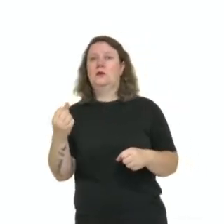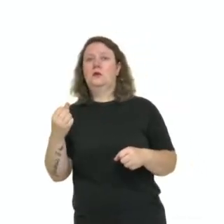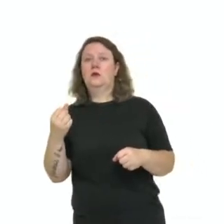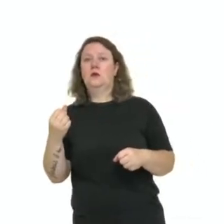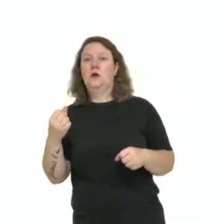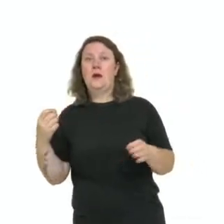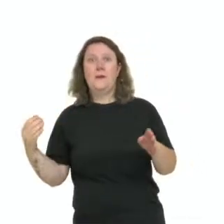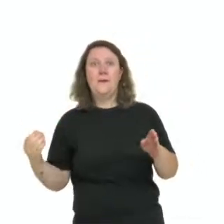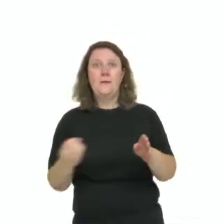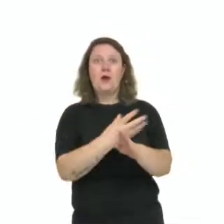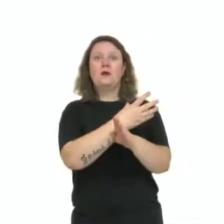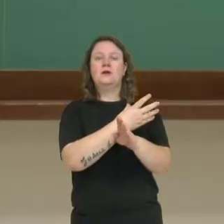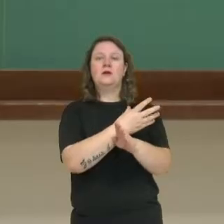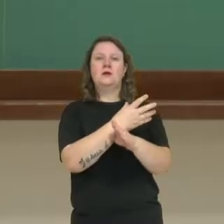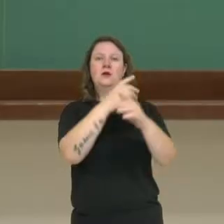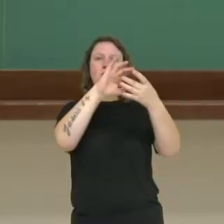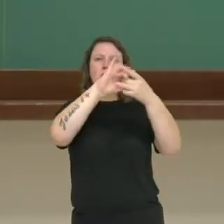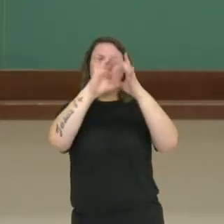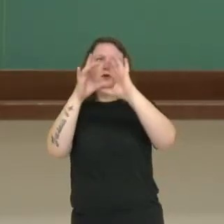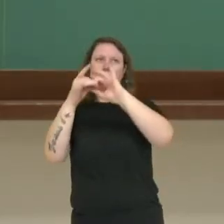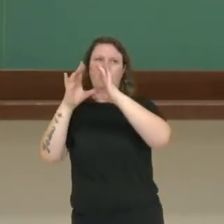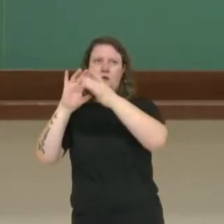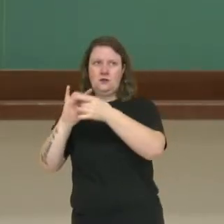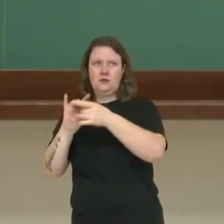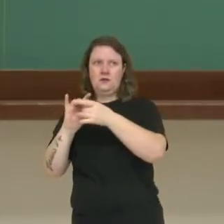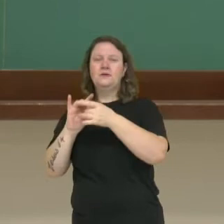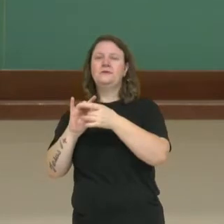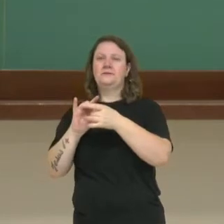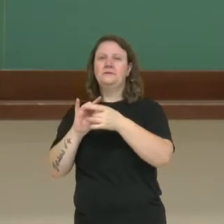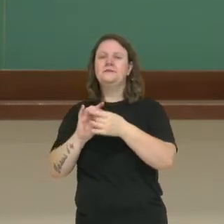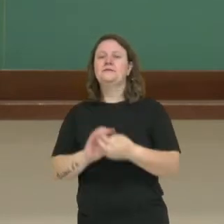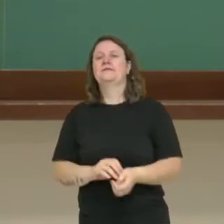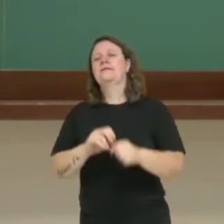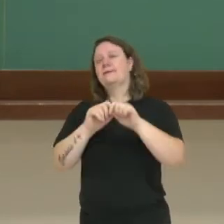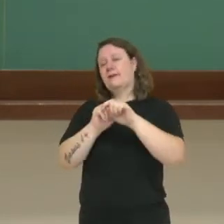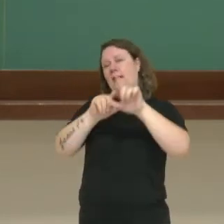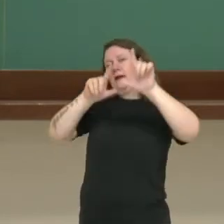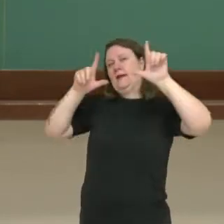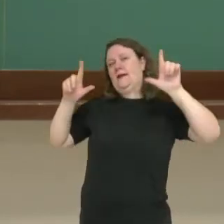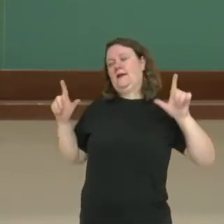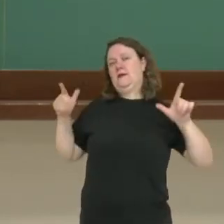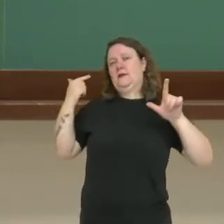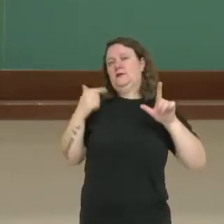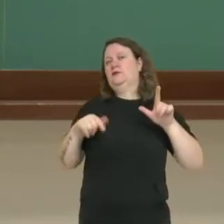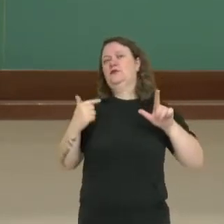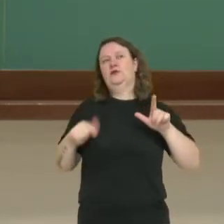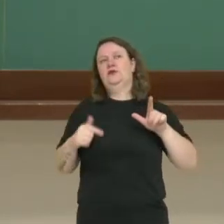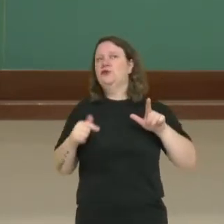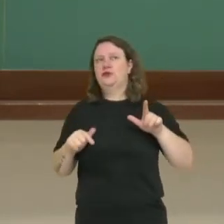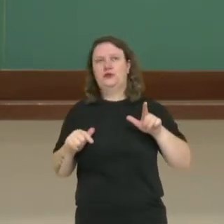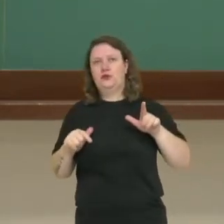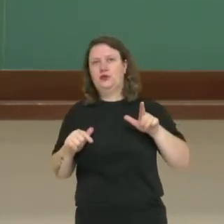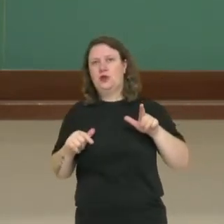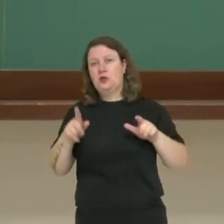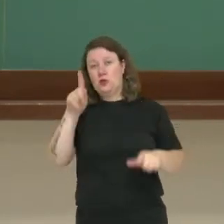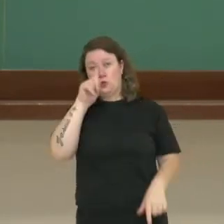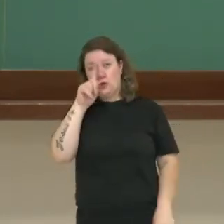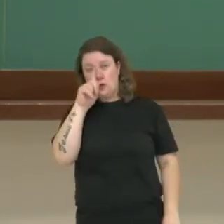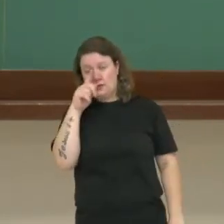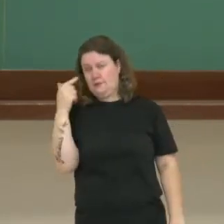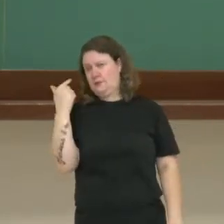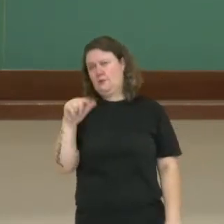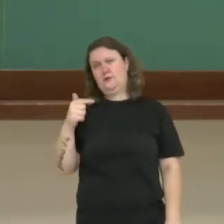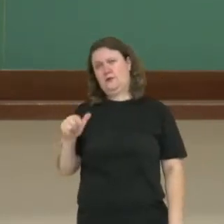Olímpicos na Era Moderna. Então a gente pode falar assim, ó, claro que não existia ciclismo nos Jogos Olímpicos gregos, porque ainda não tínhamos